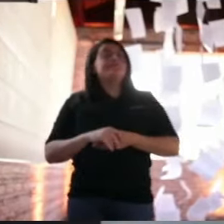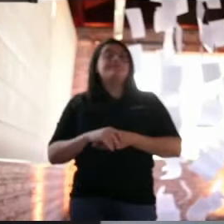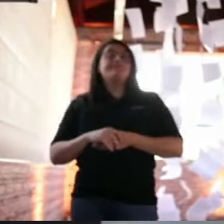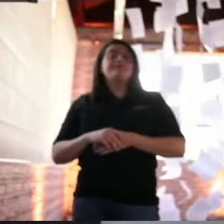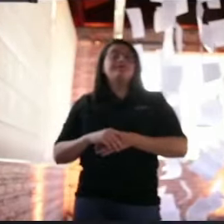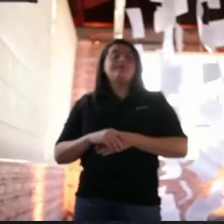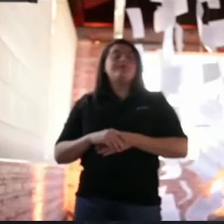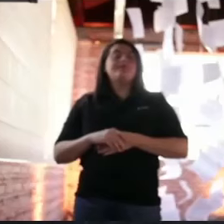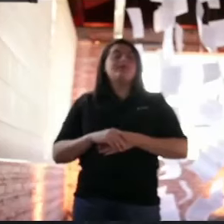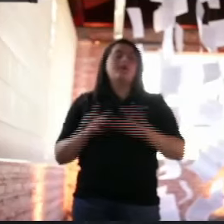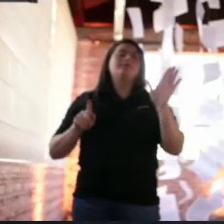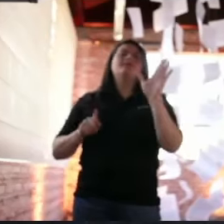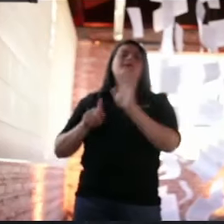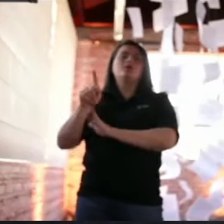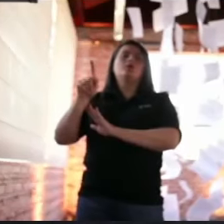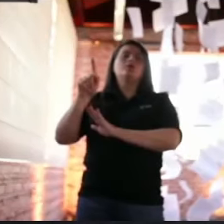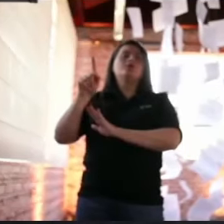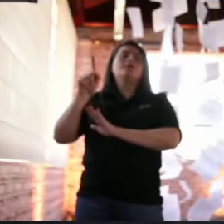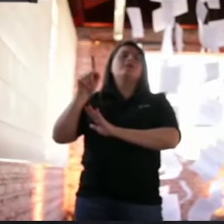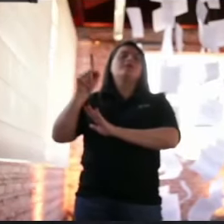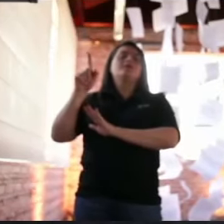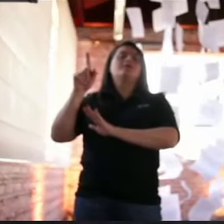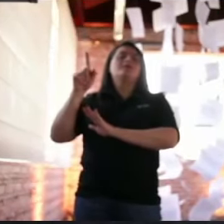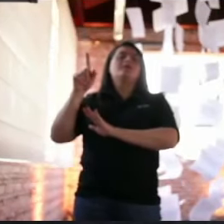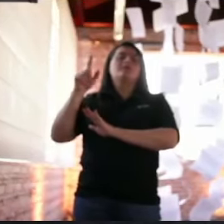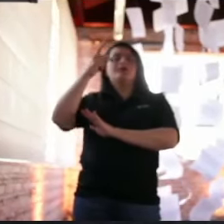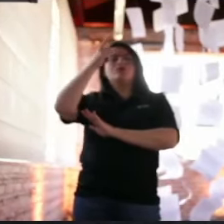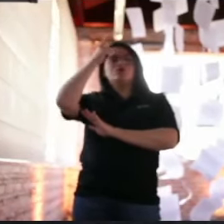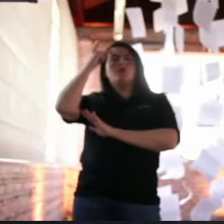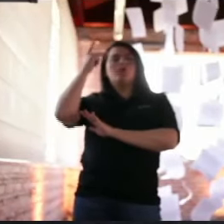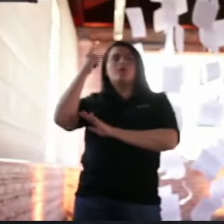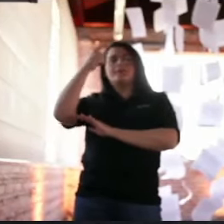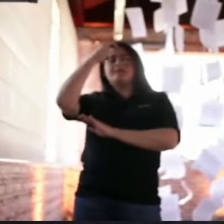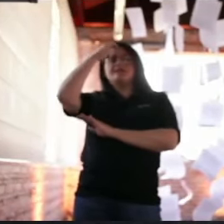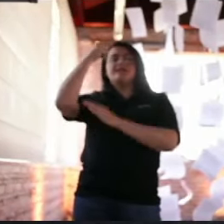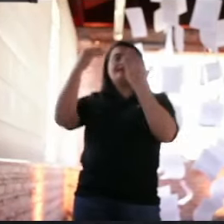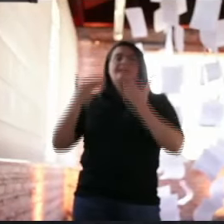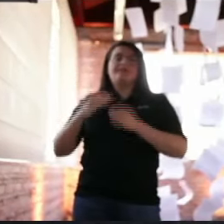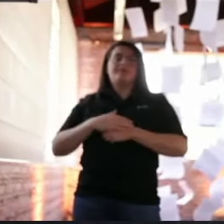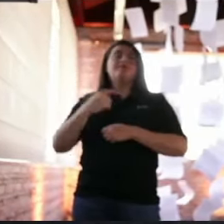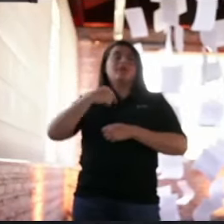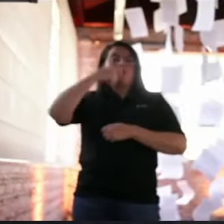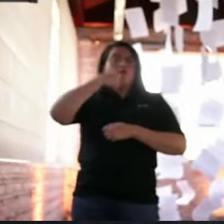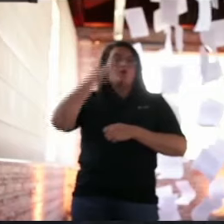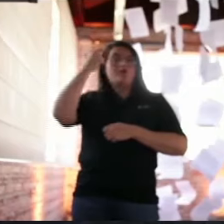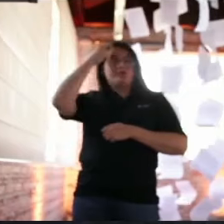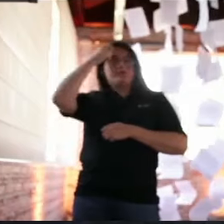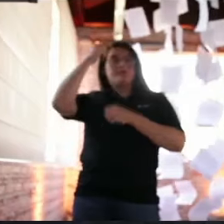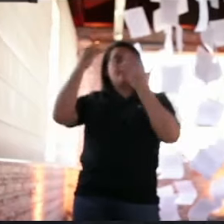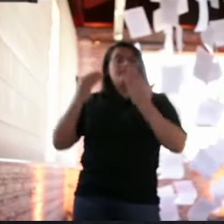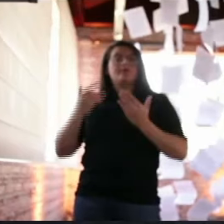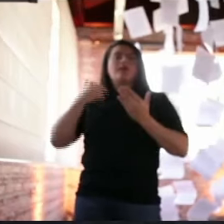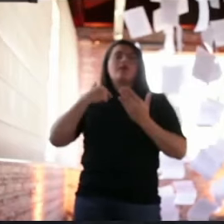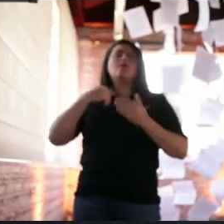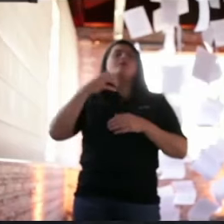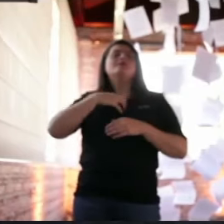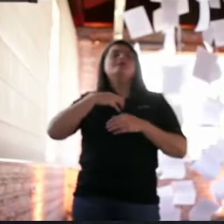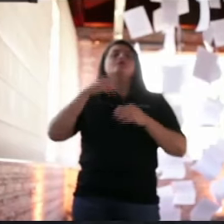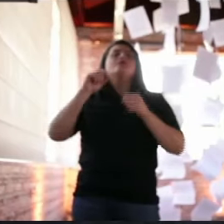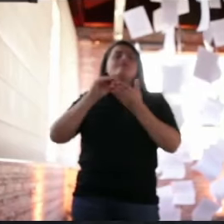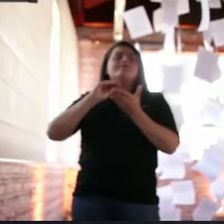uma pergunta de uma pessoa psicanalista sou psicanalista e sinto que falta atualização